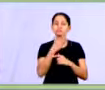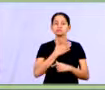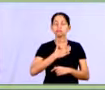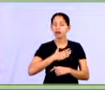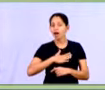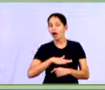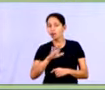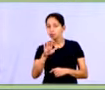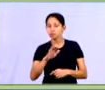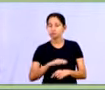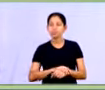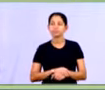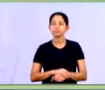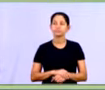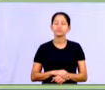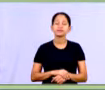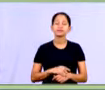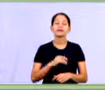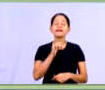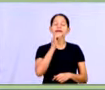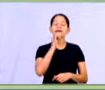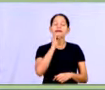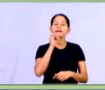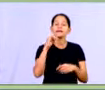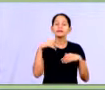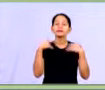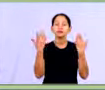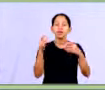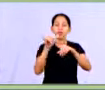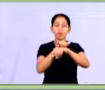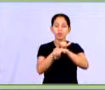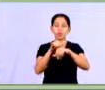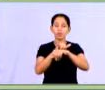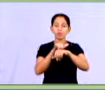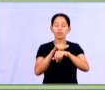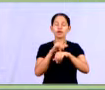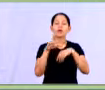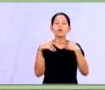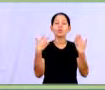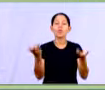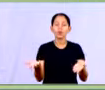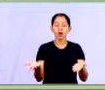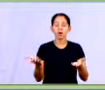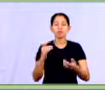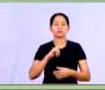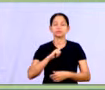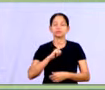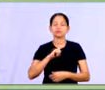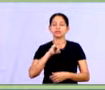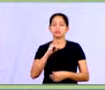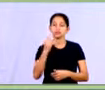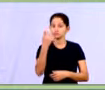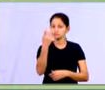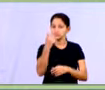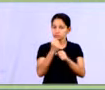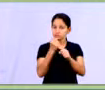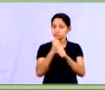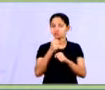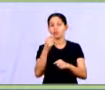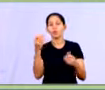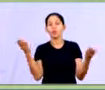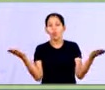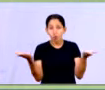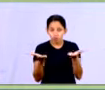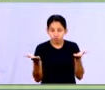tranquila. Uma condição dada pela técnica é que, se o valor presente calculado